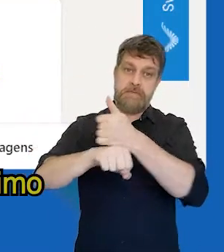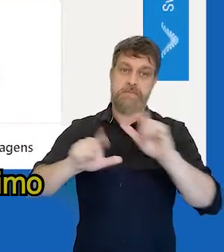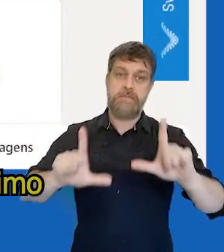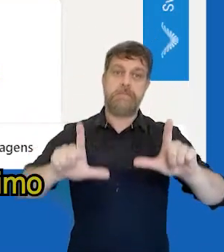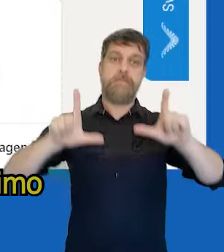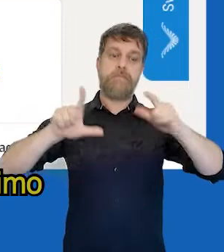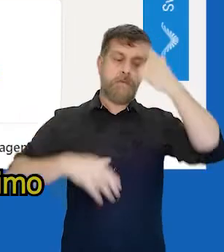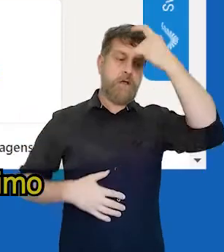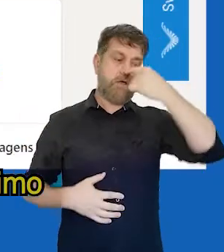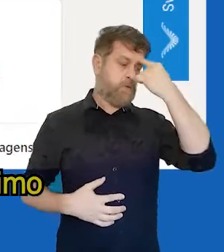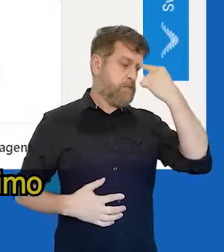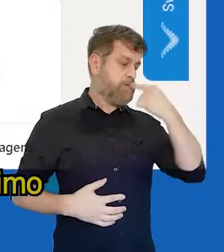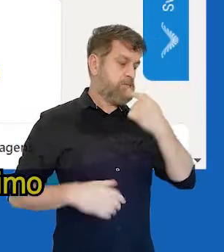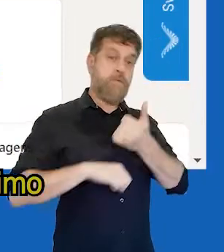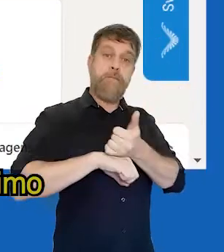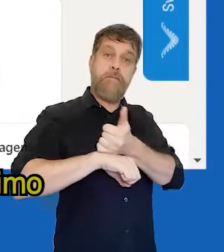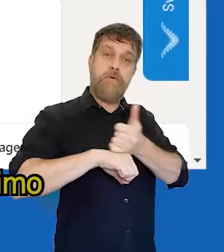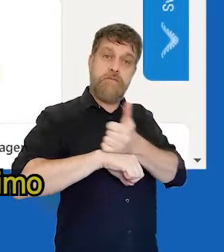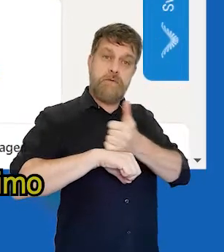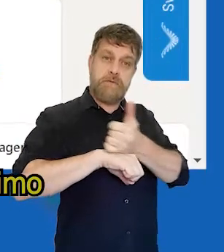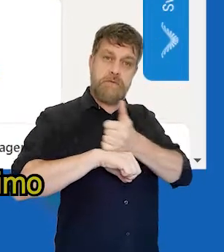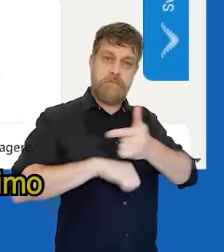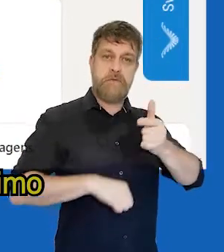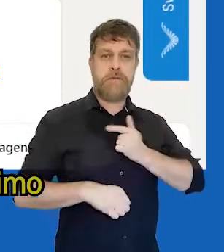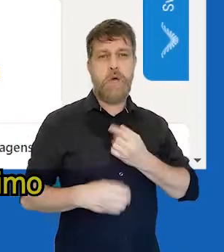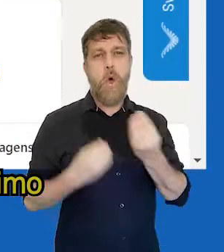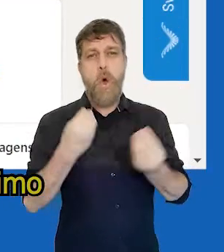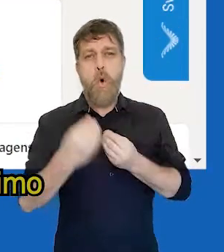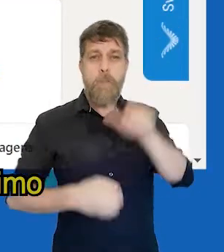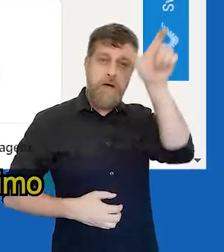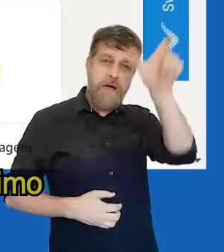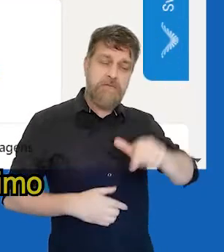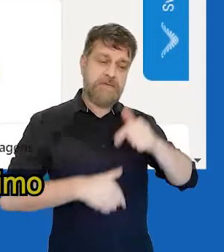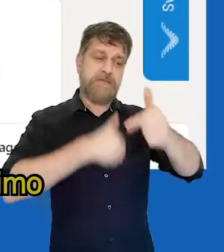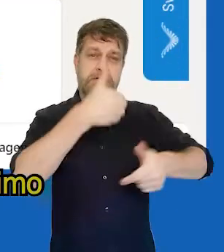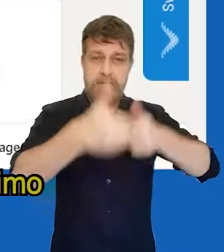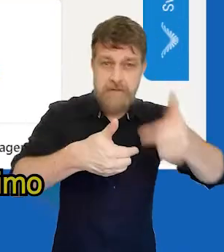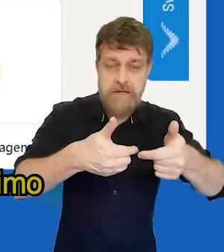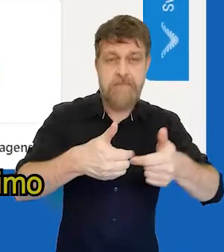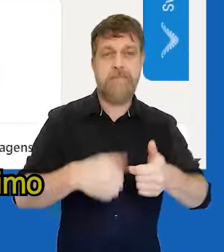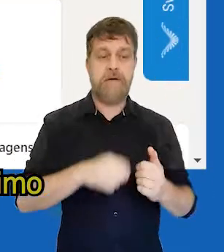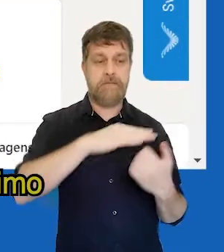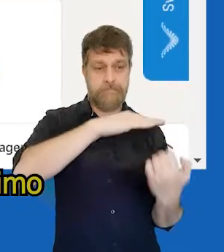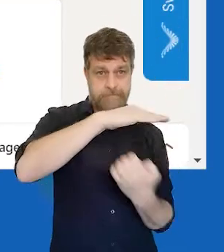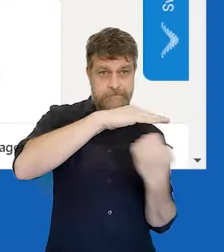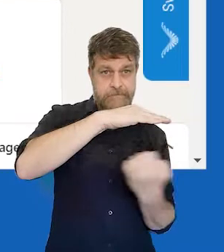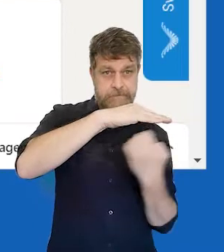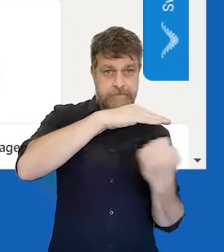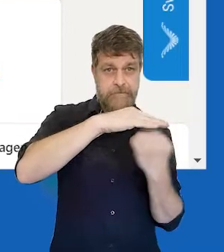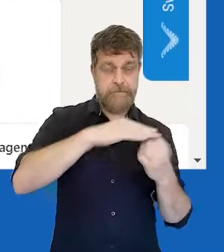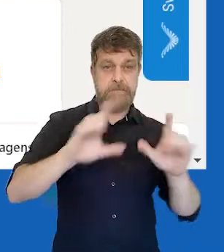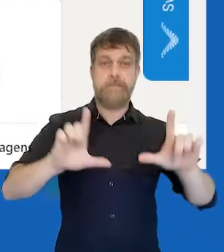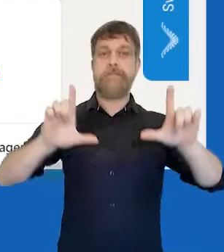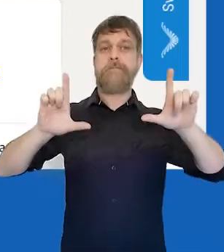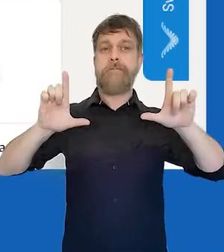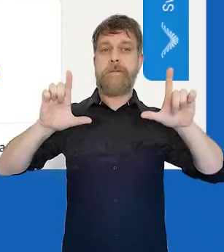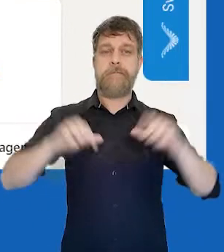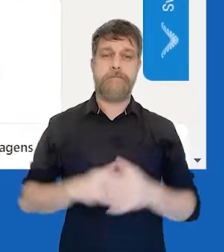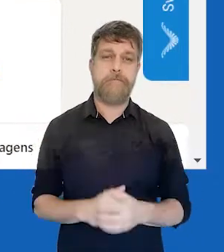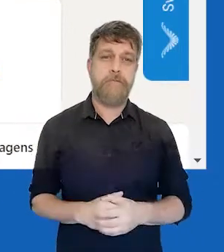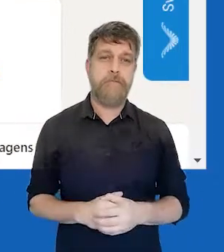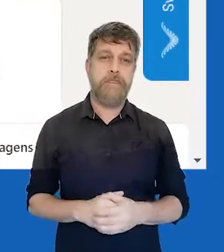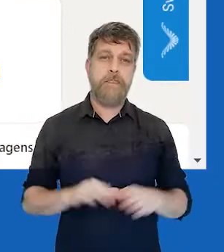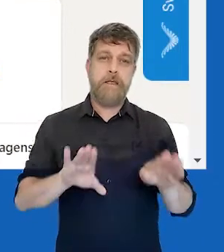e mostrar contra o profissional que o ideal a que elas sejam mais próximo possível do seu dia a dia enquanto pessoal trabalho tá a